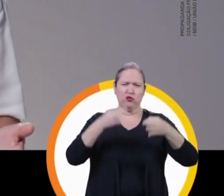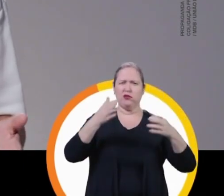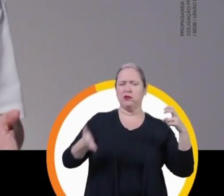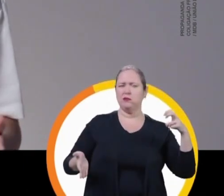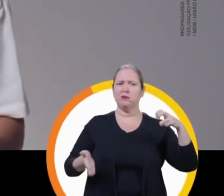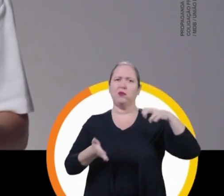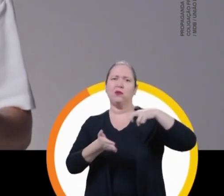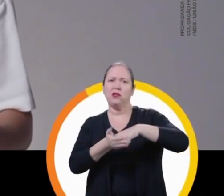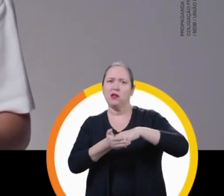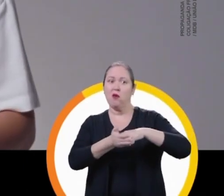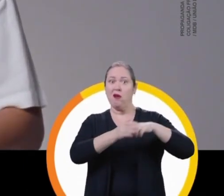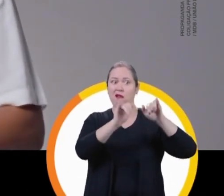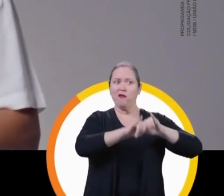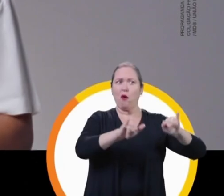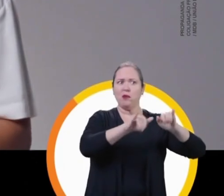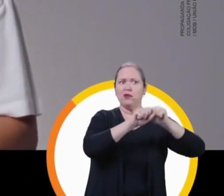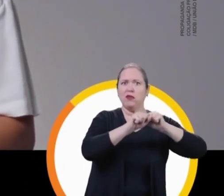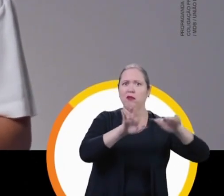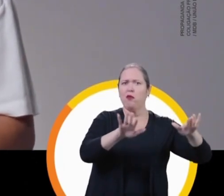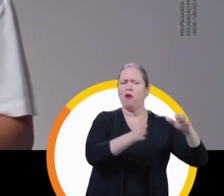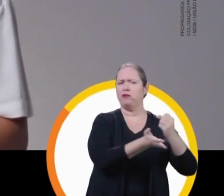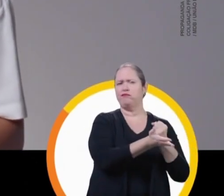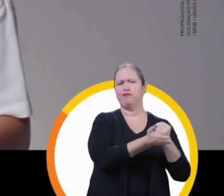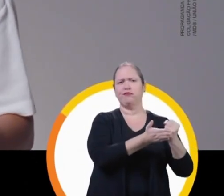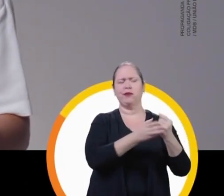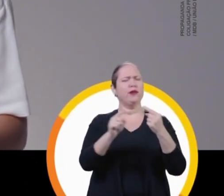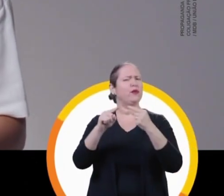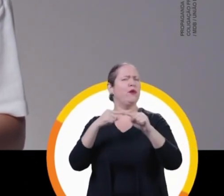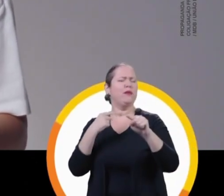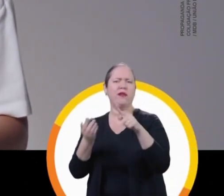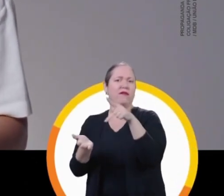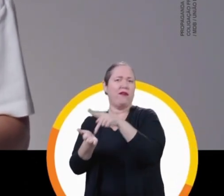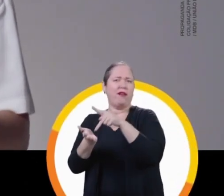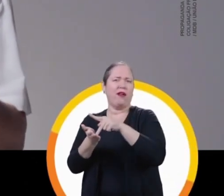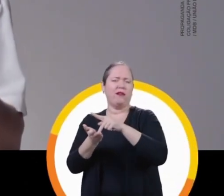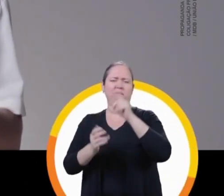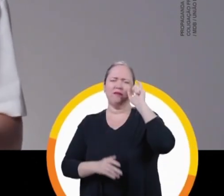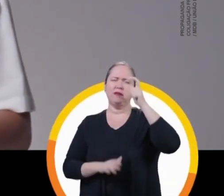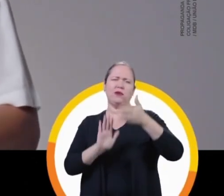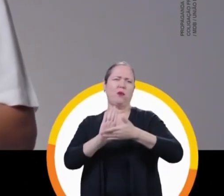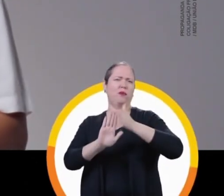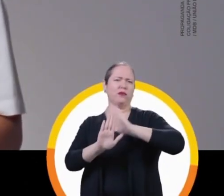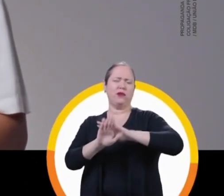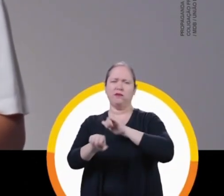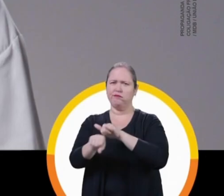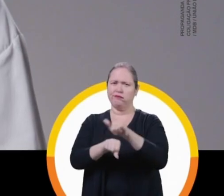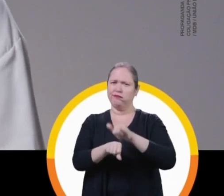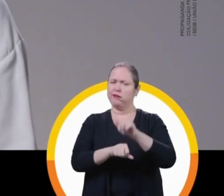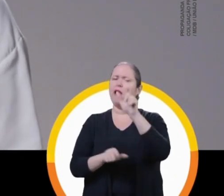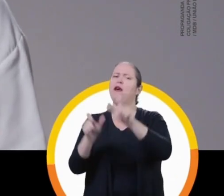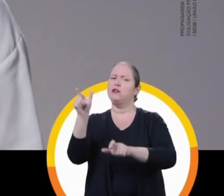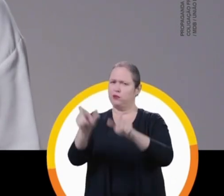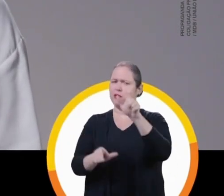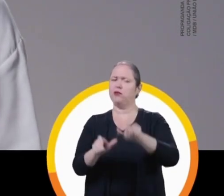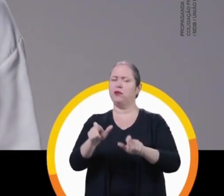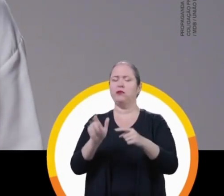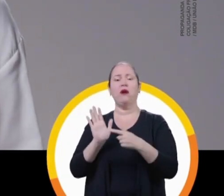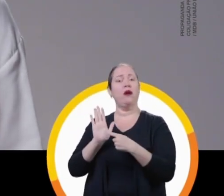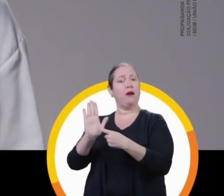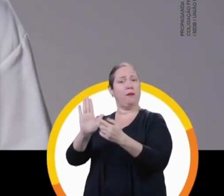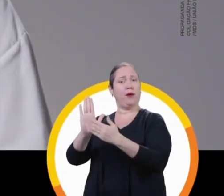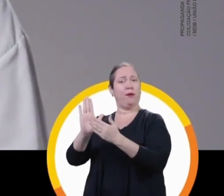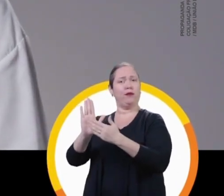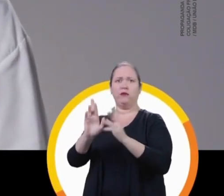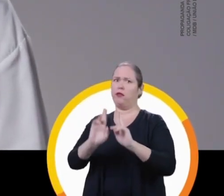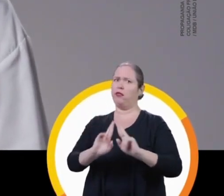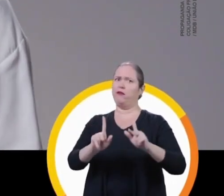do passado que não condiz com a realidade, com a intenção clara de enganar as pessoas. No lugar de apresentar